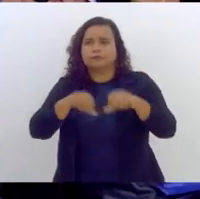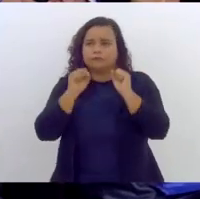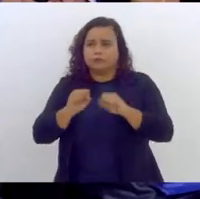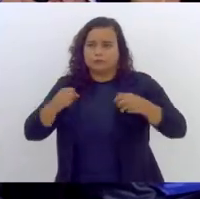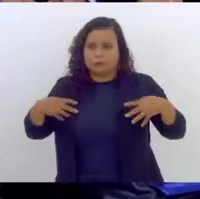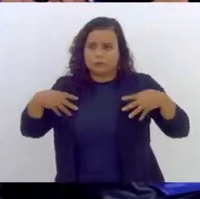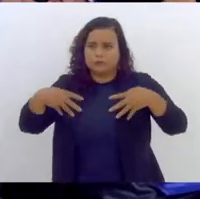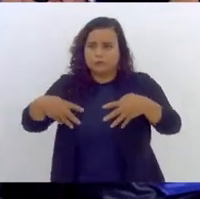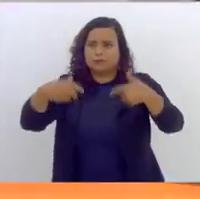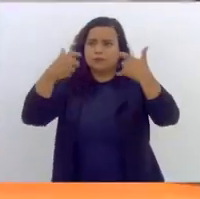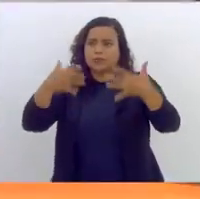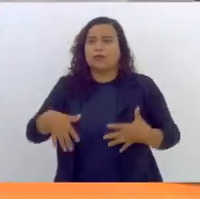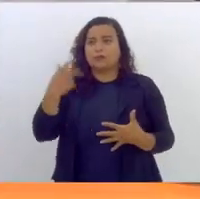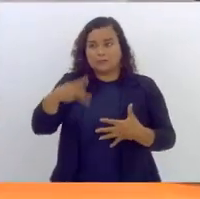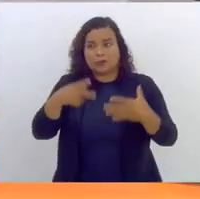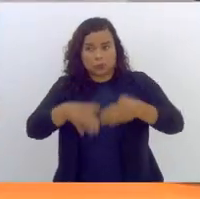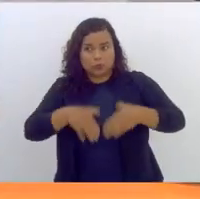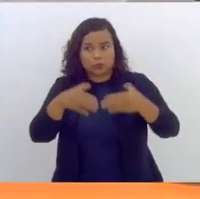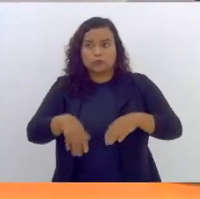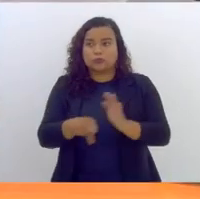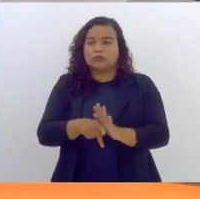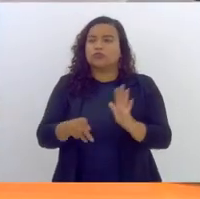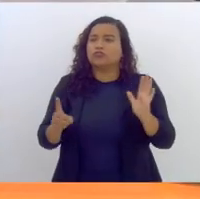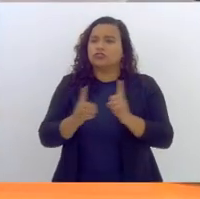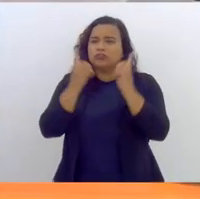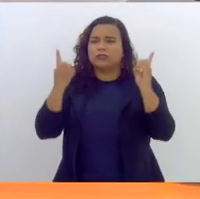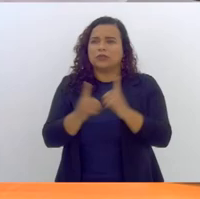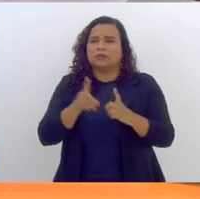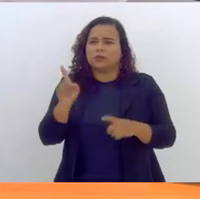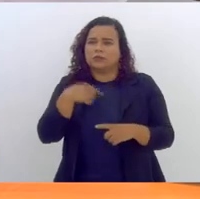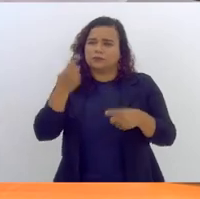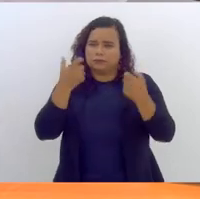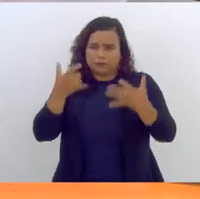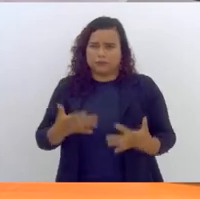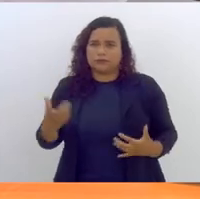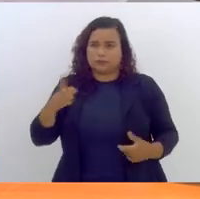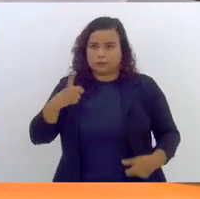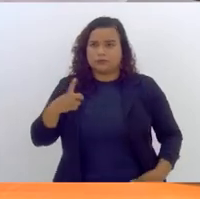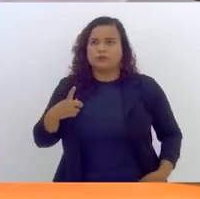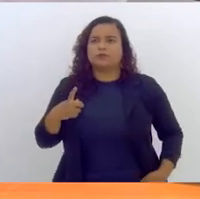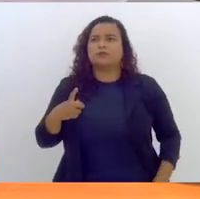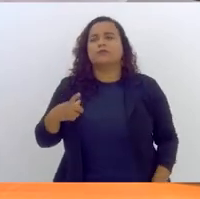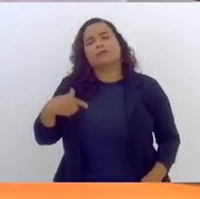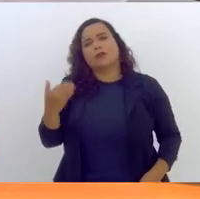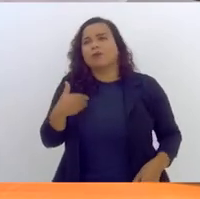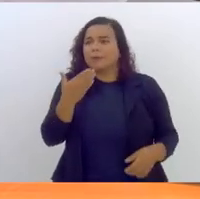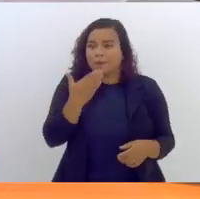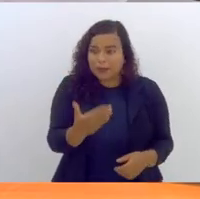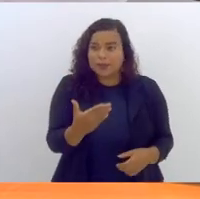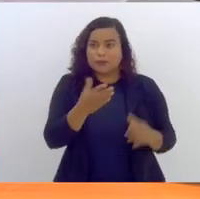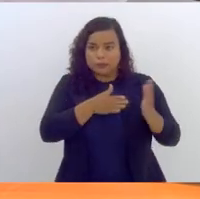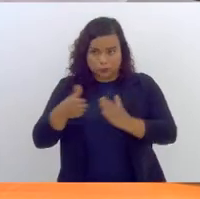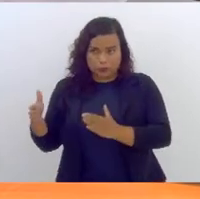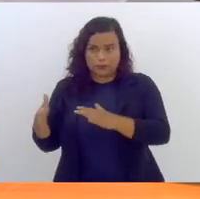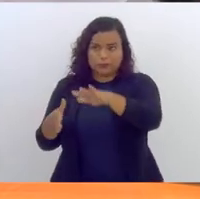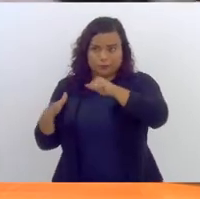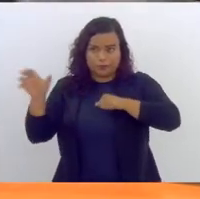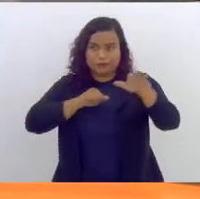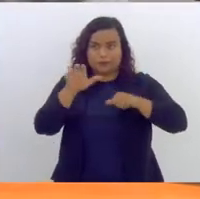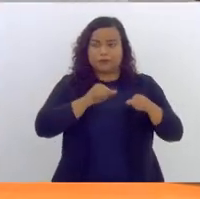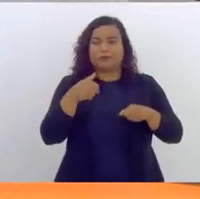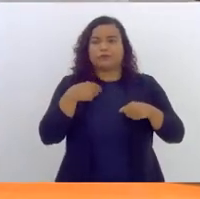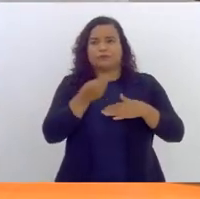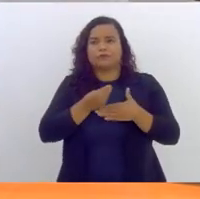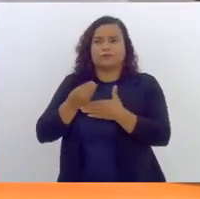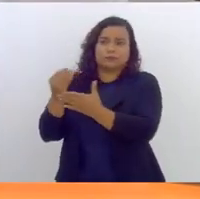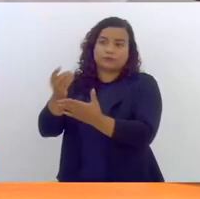falar pelo seu concurso é a dinâmica que a gente vai fazer E aí eu peço que vocês organizem e venham aqui à frente Enquanto isso vou